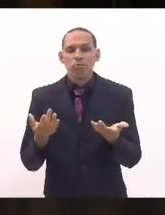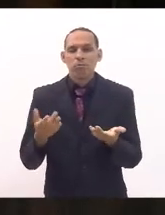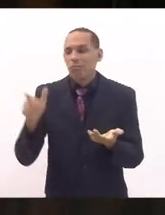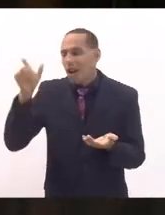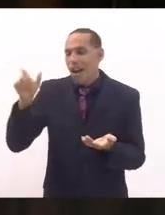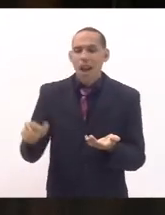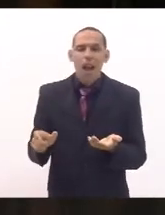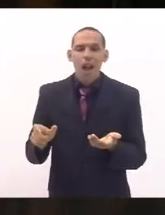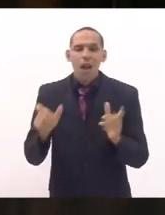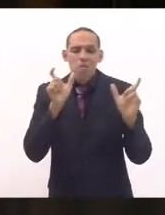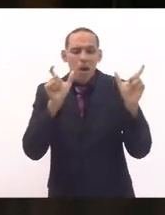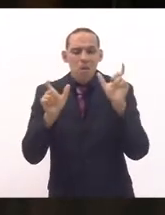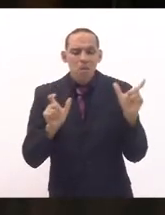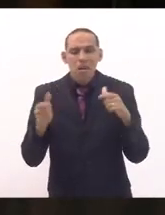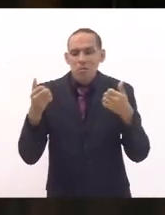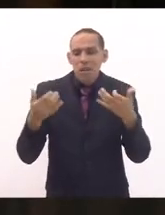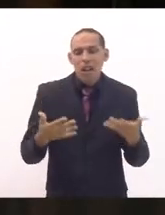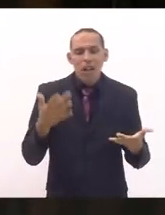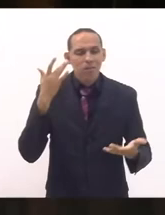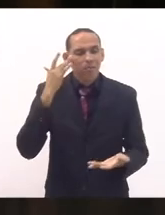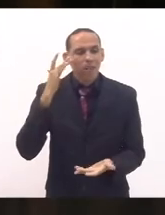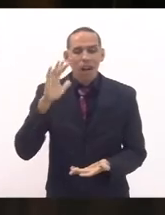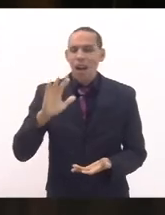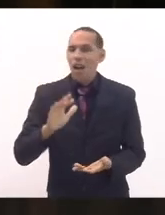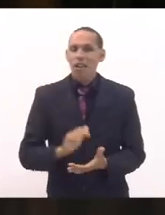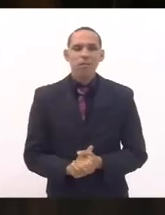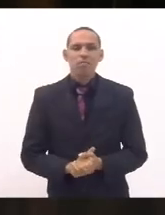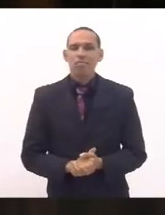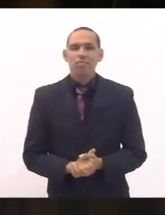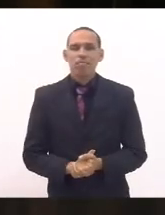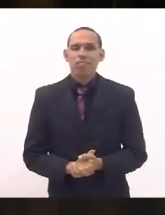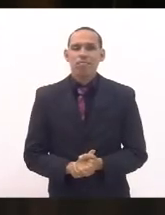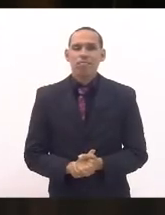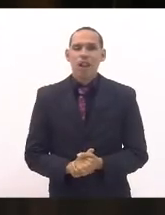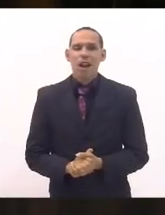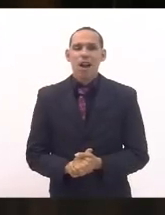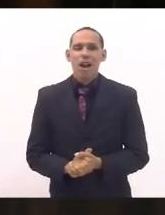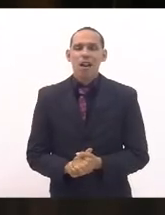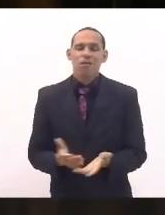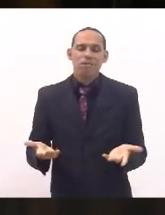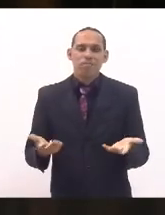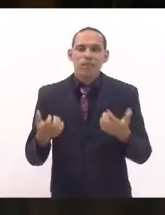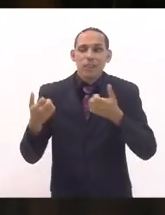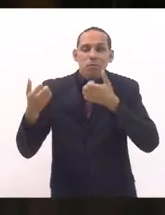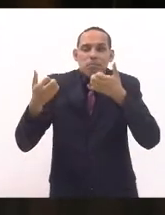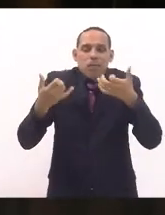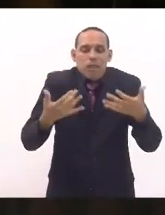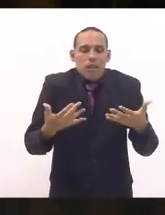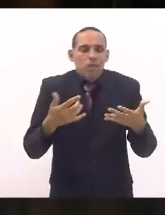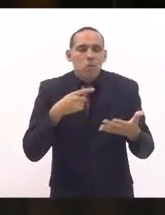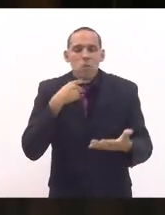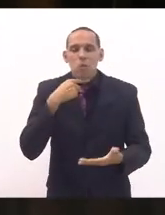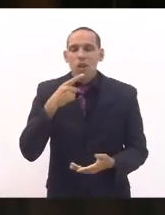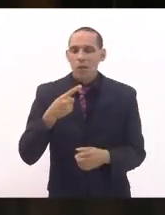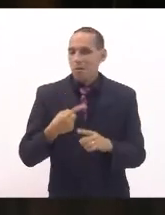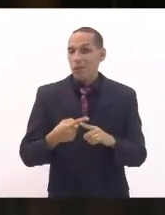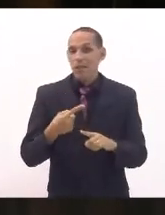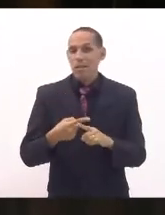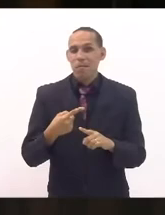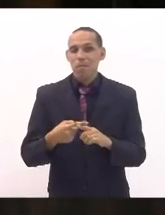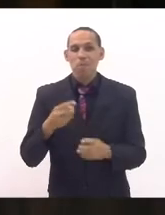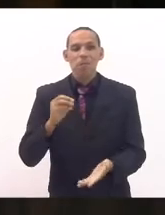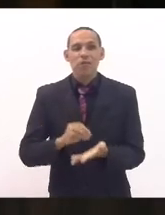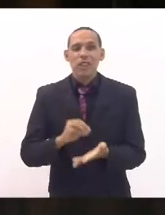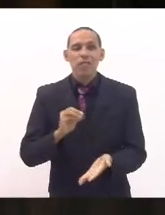tinham vocabulário suficiente para poder expressar o que elas queriam expressar. Né? Tamanha ausência